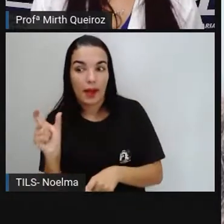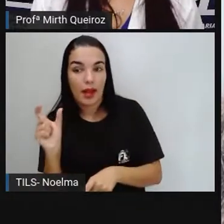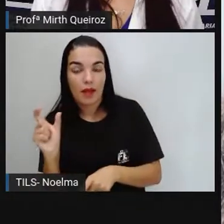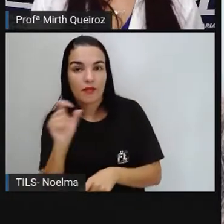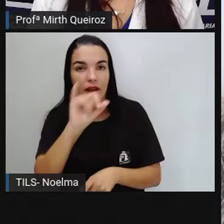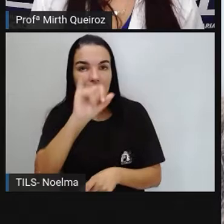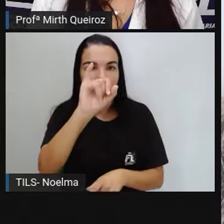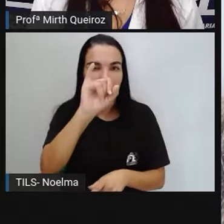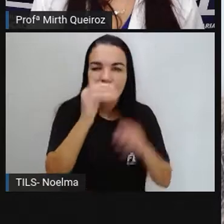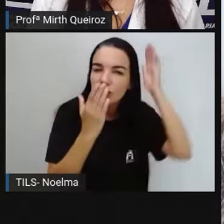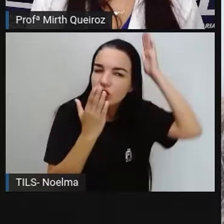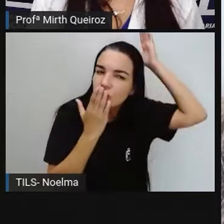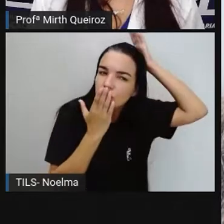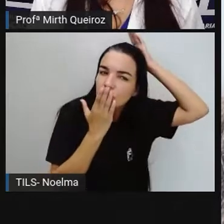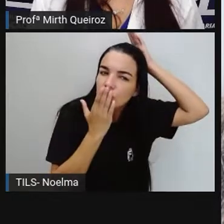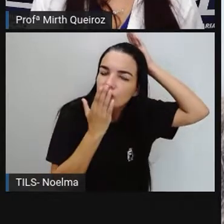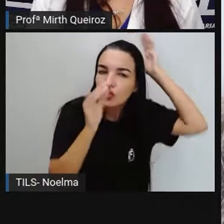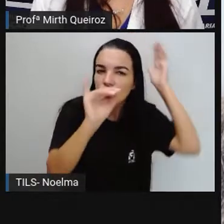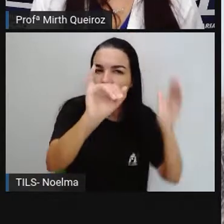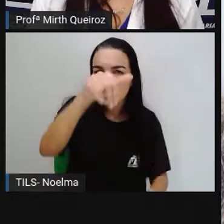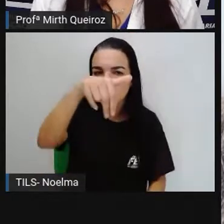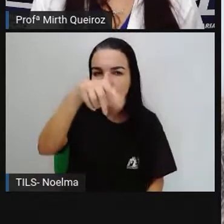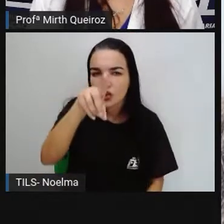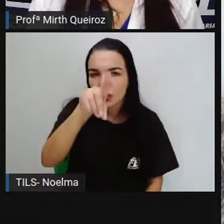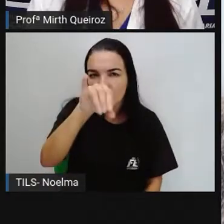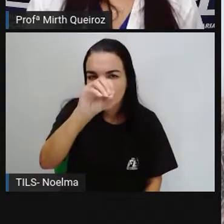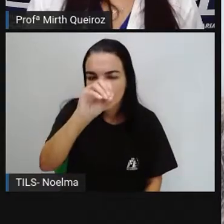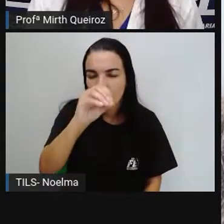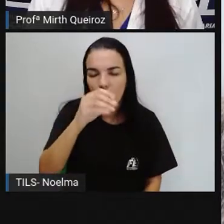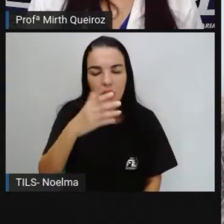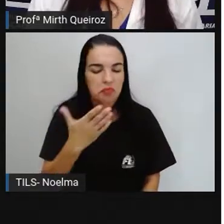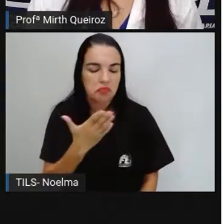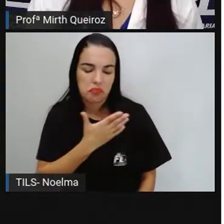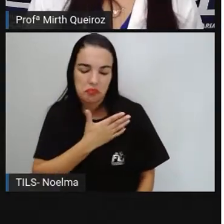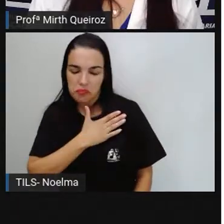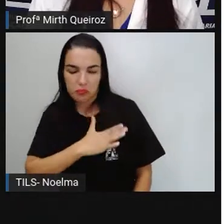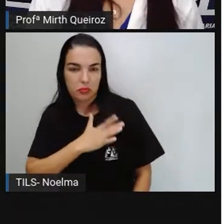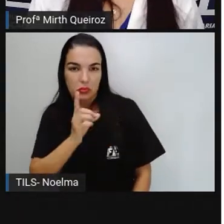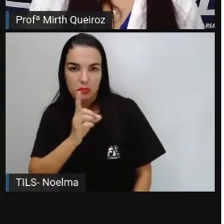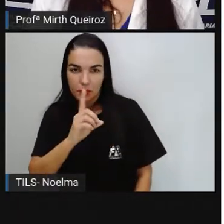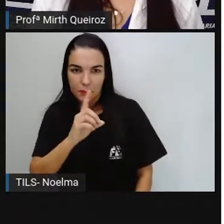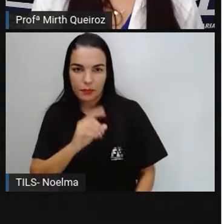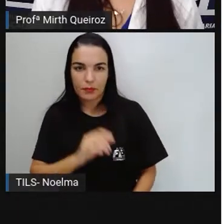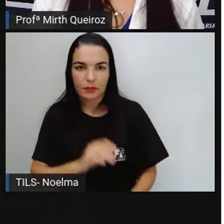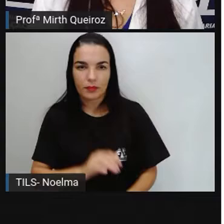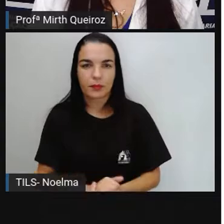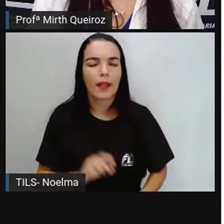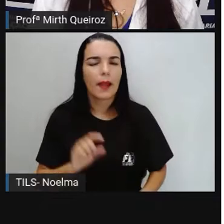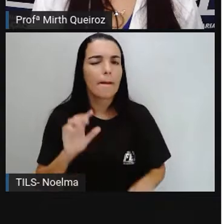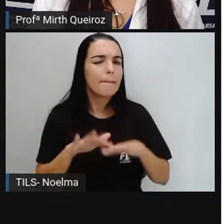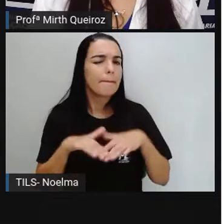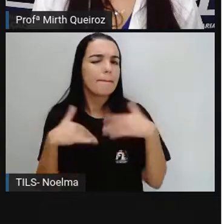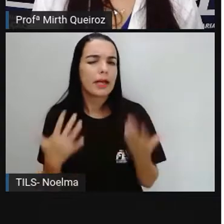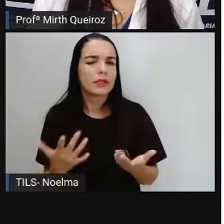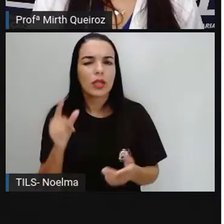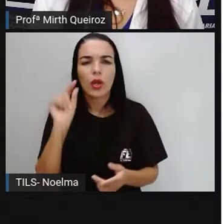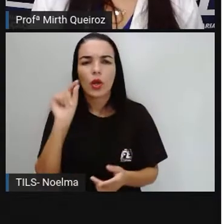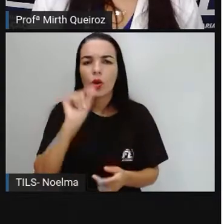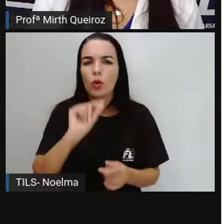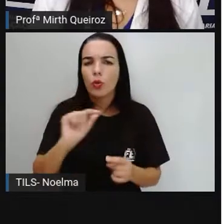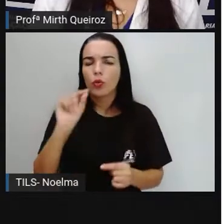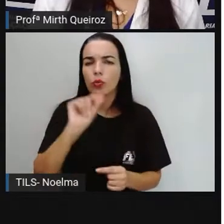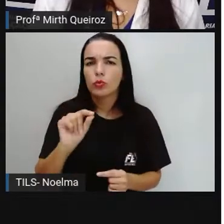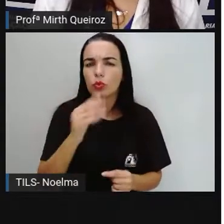que não é muito agradável para eles, certo? Mas o índio é